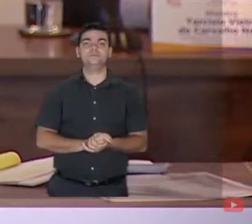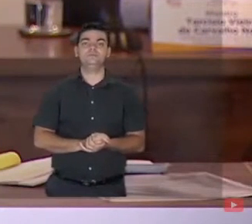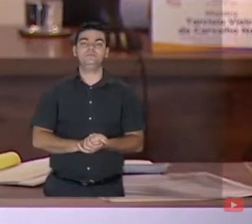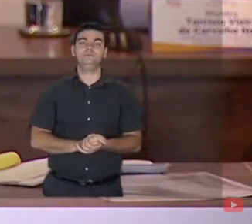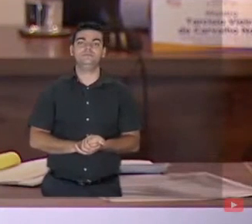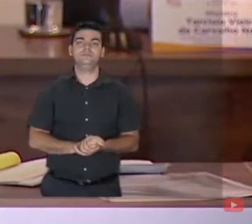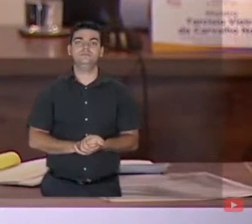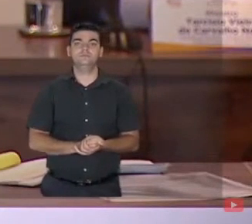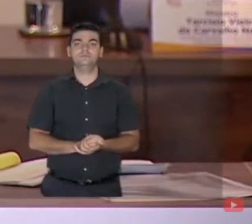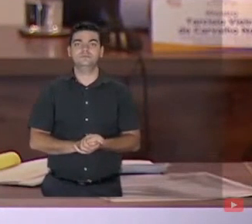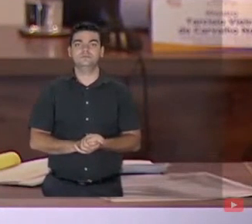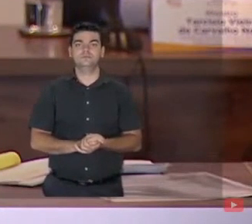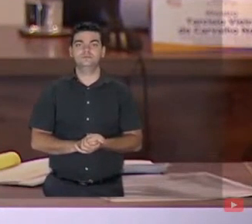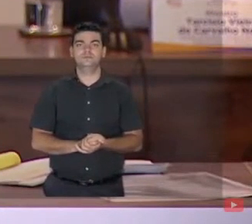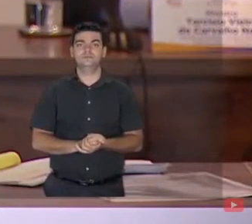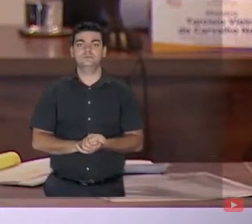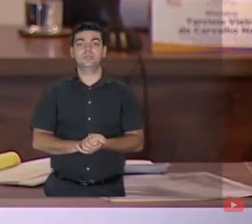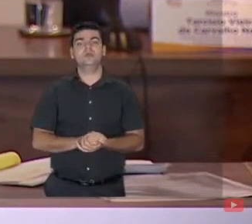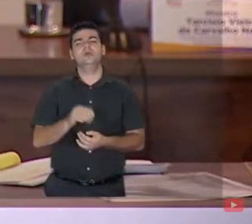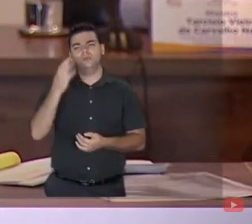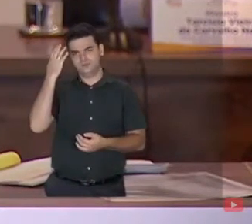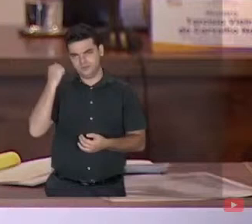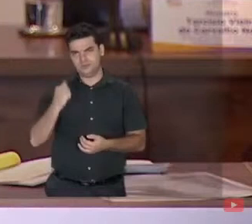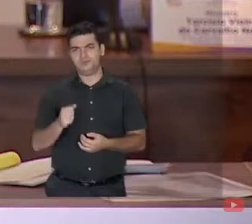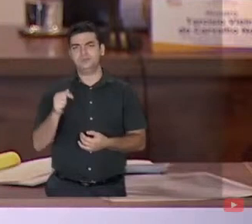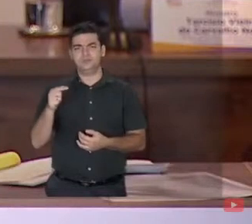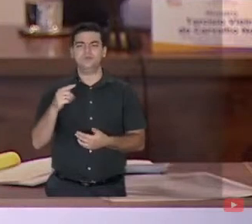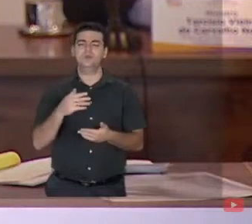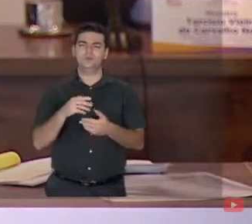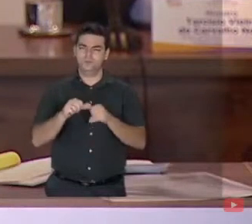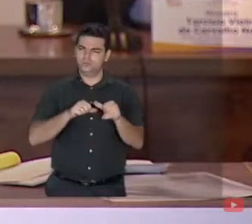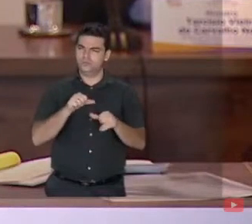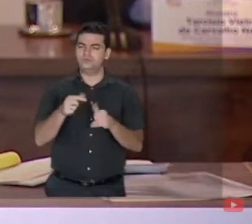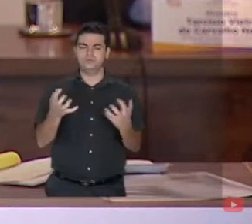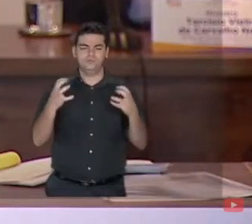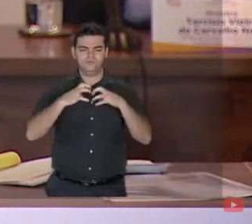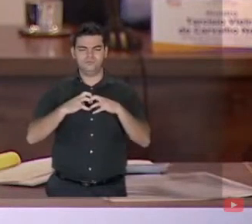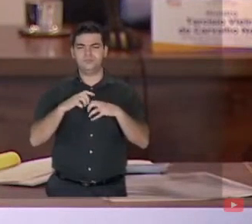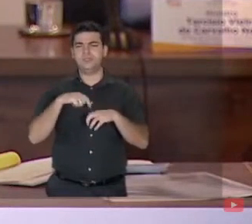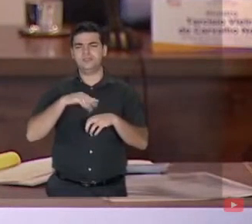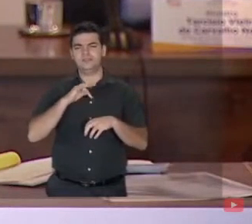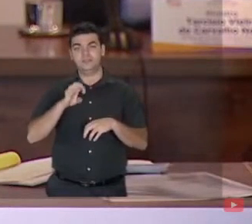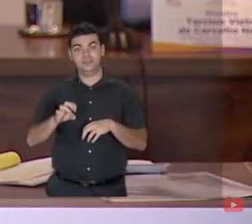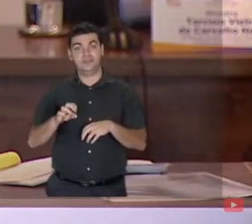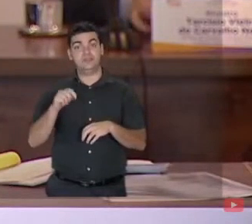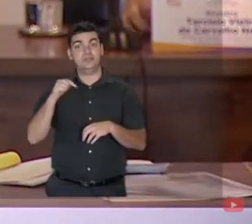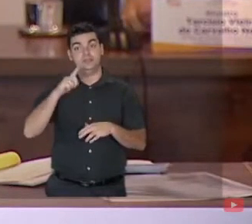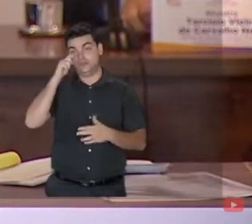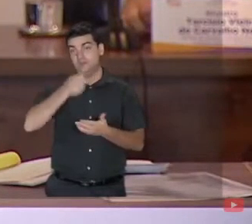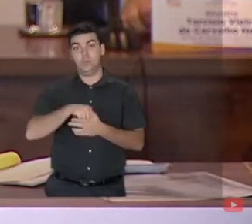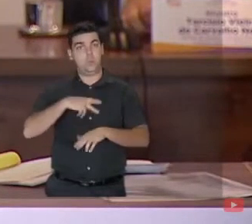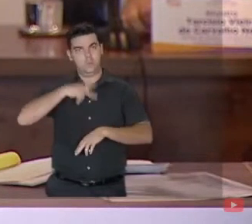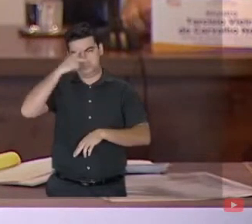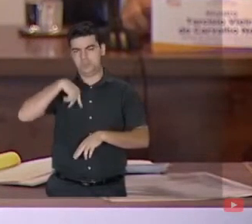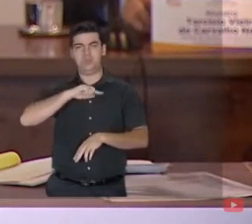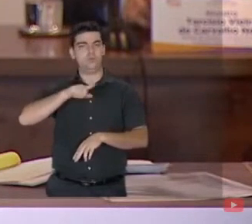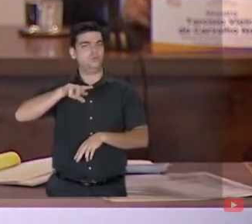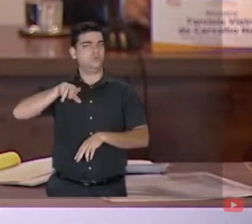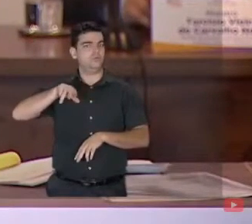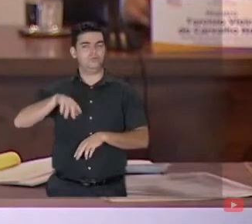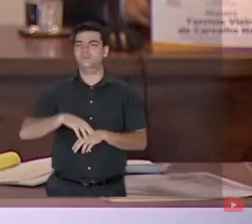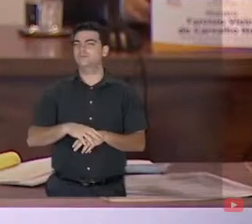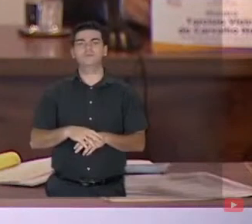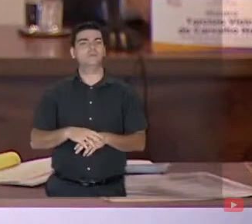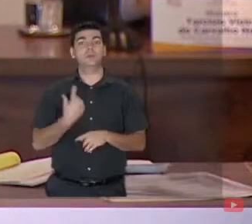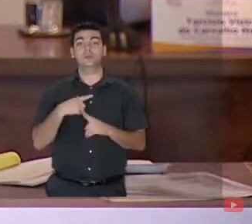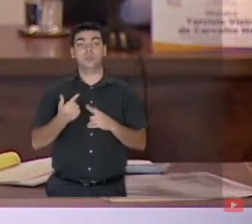uma alteração e a totalização passou a ser centralizada no TSE. Essa não foi uma decisão minha. Eu tomei